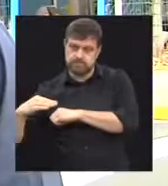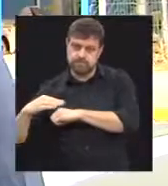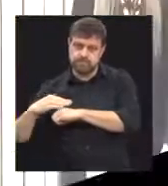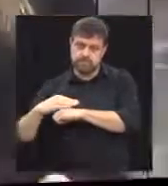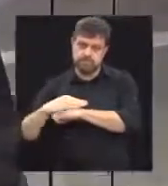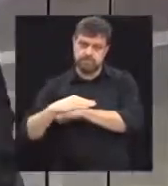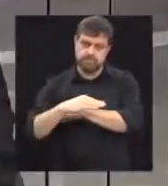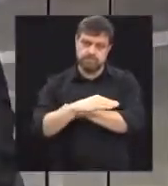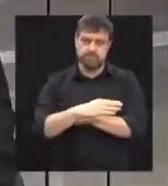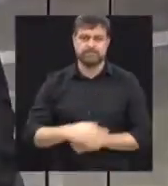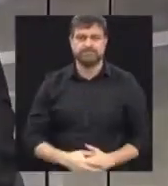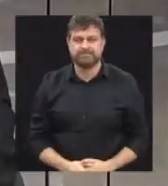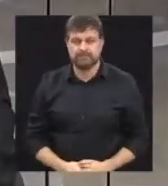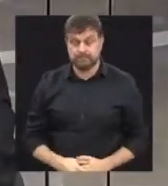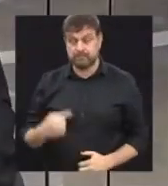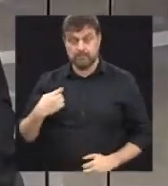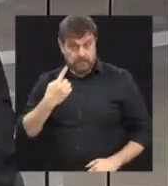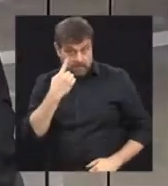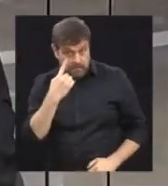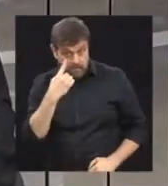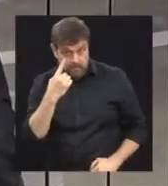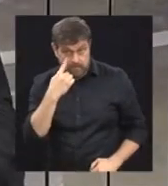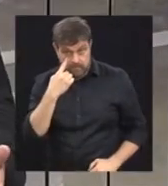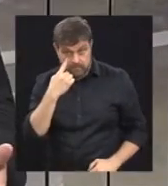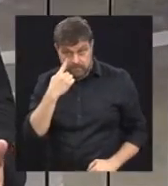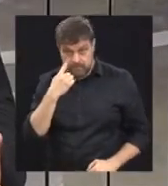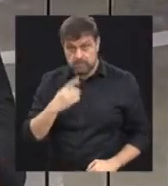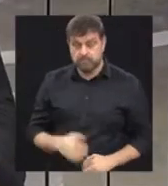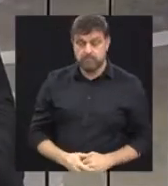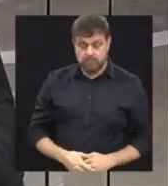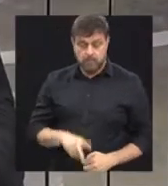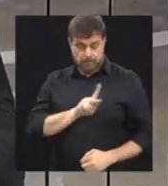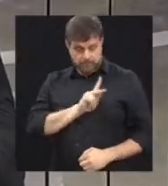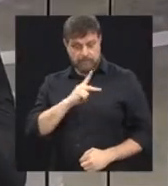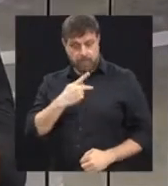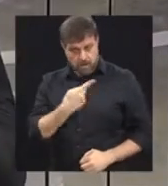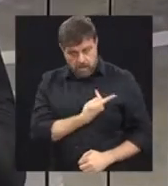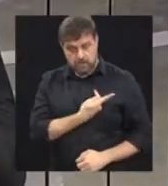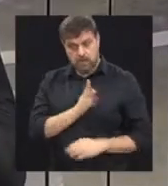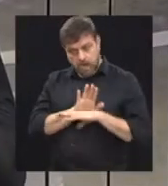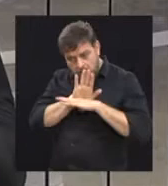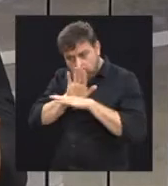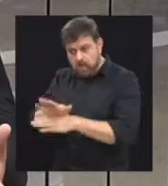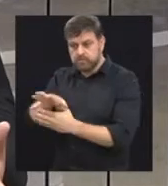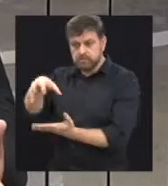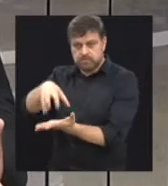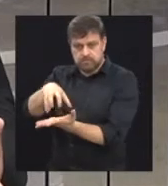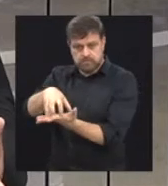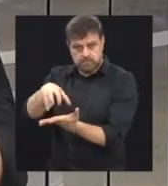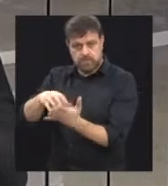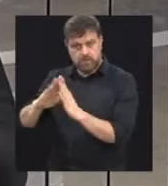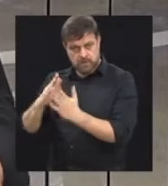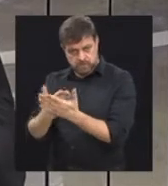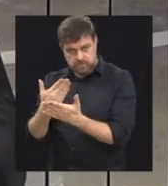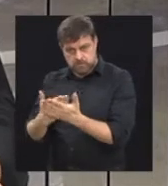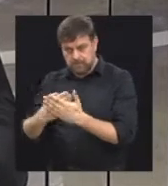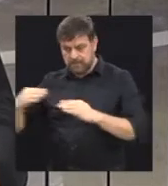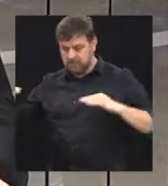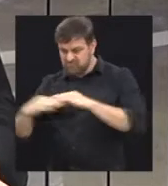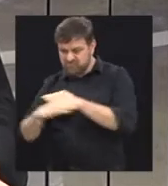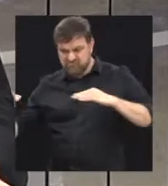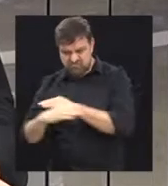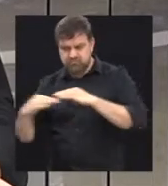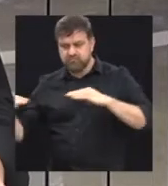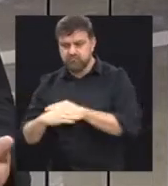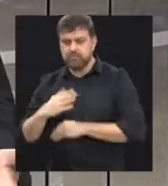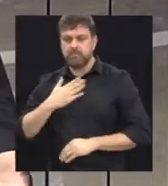velocidade. Então a gente viu aí que a sua forma, o vereador Paulo Haddad conseguiu contribuir um pouco com o fluxo de